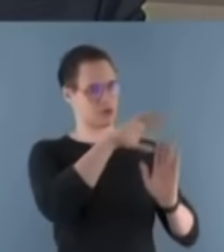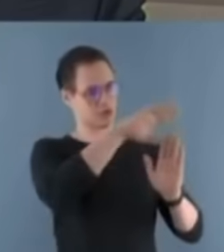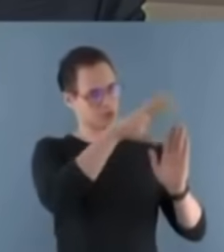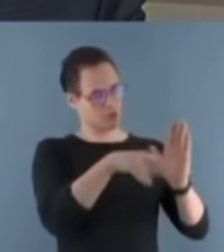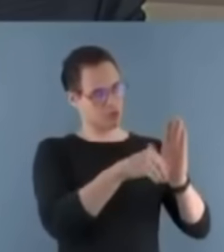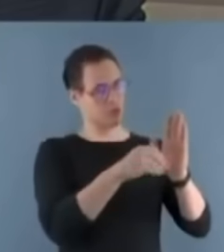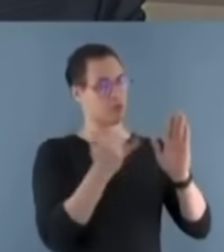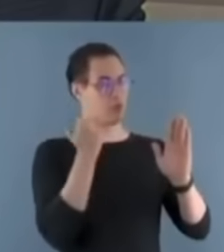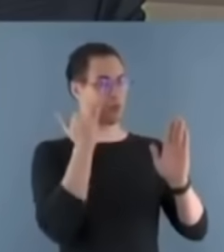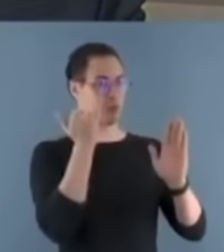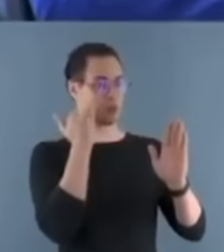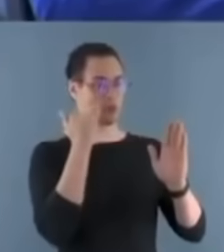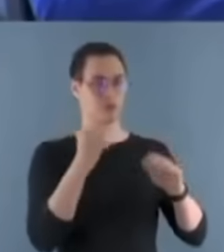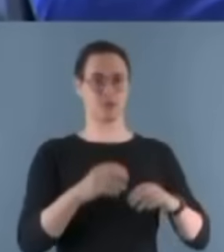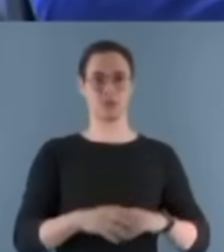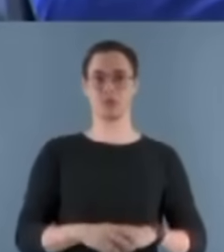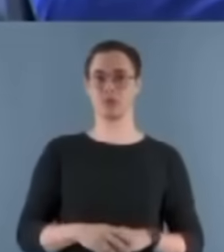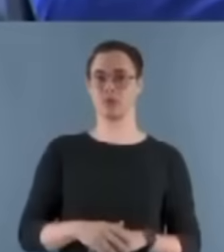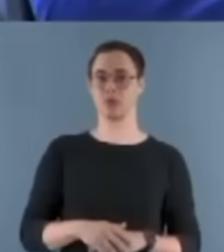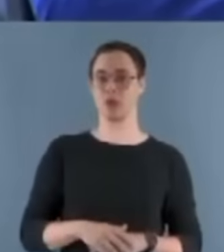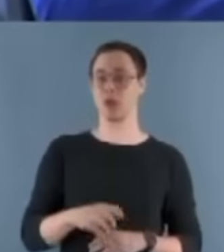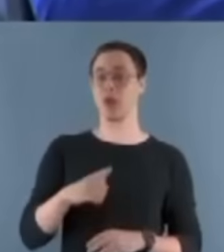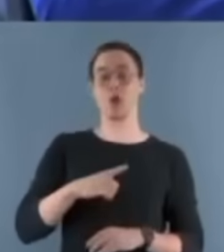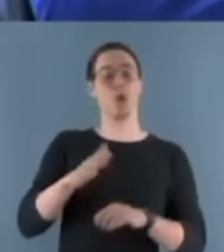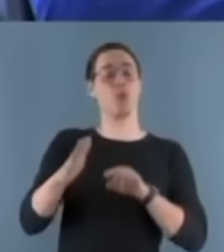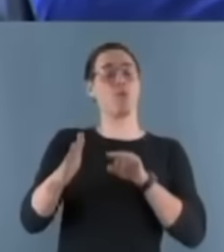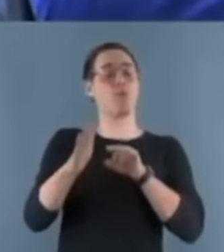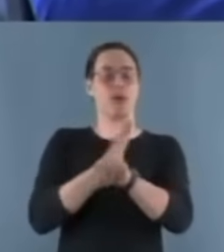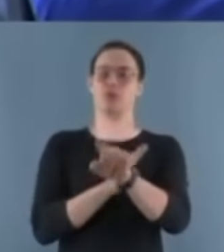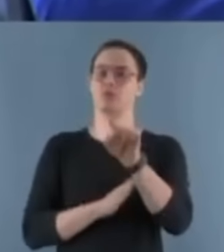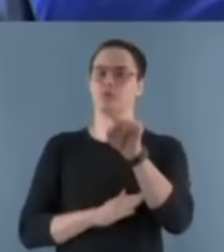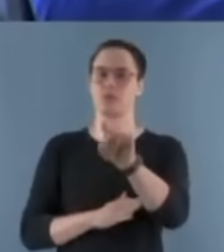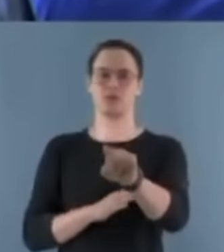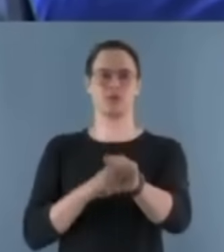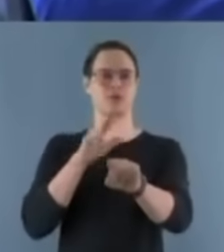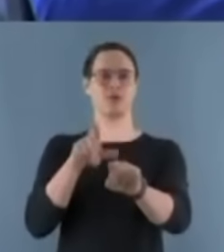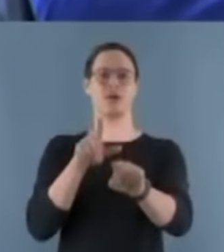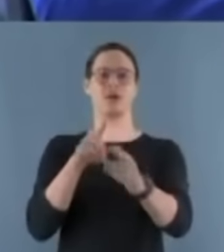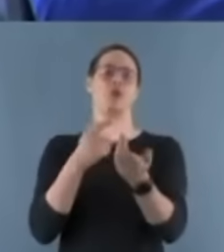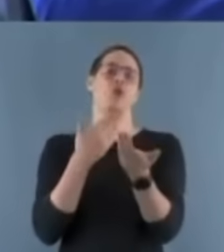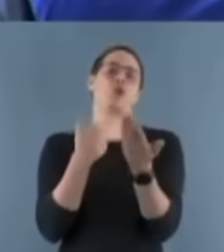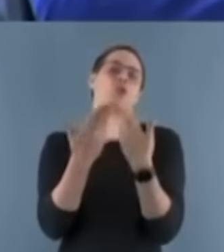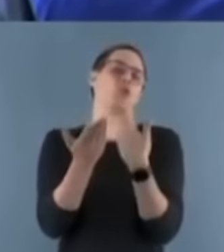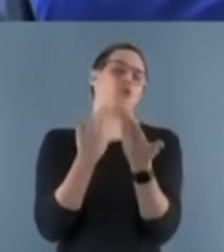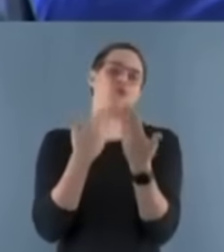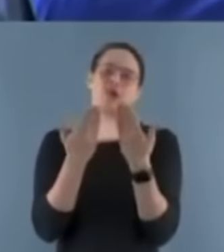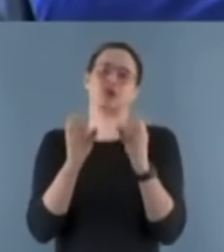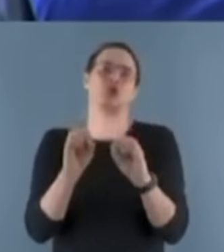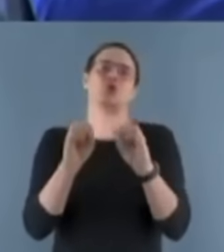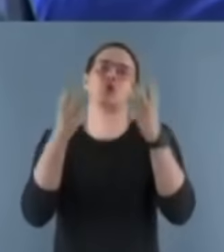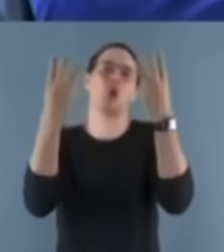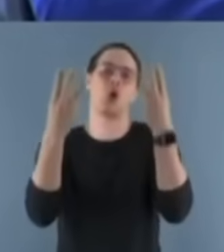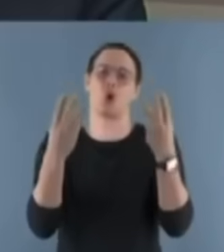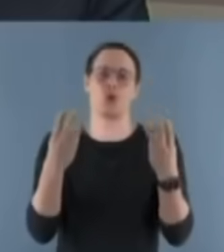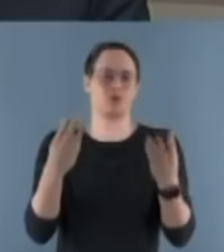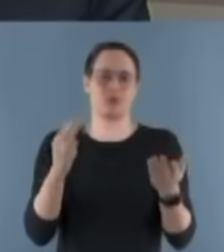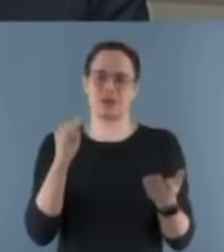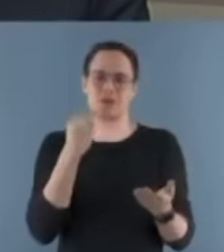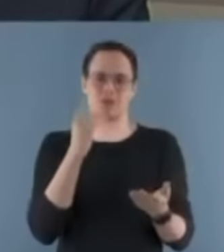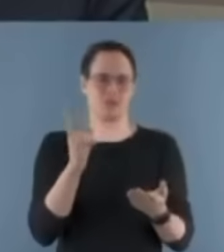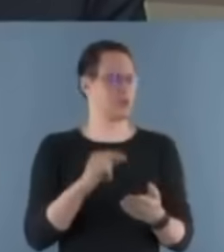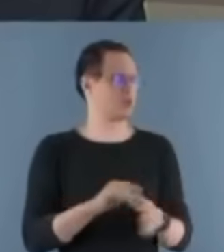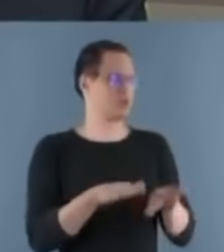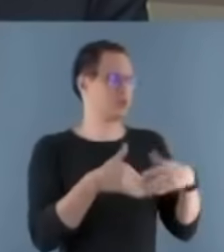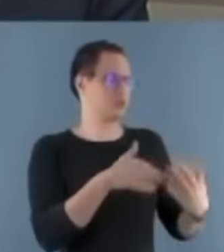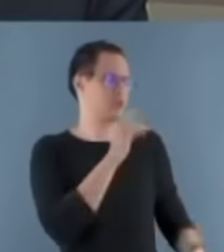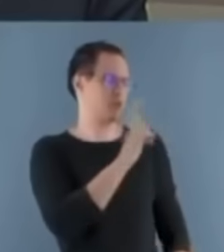informes? Senhor general, eu estou perguntando para o senhor. Isso aqui não é o show do milhão. Eu estou te perguntando. Não, então não vou responder também.